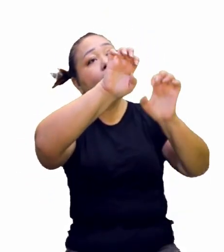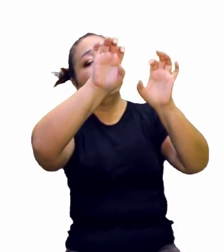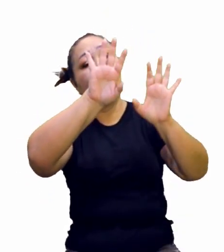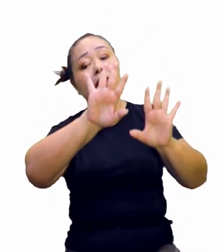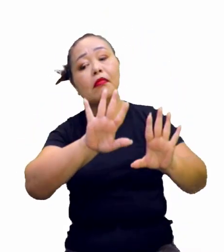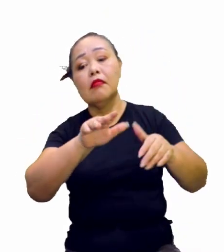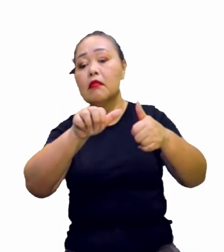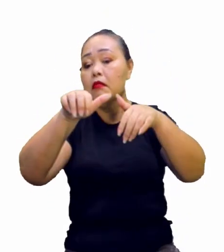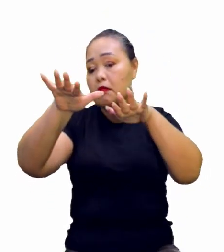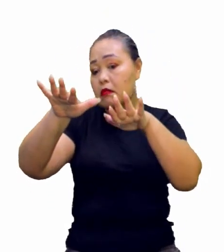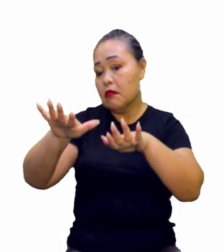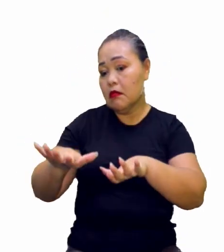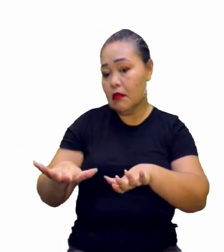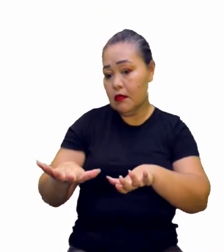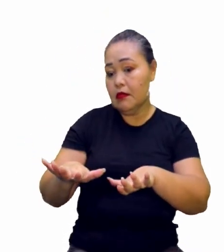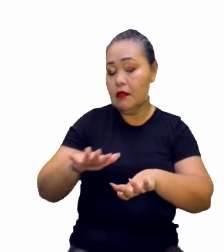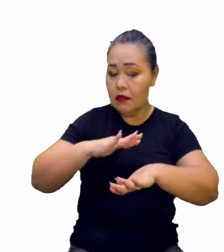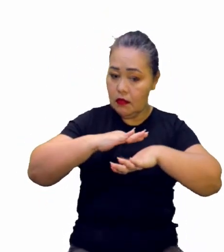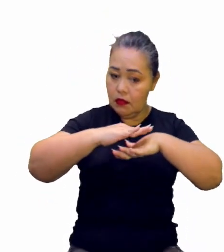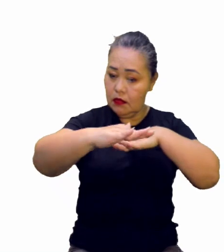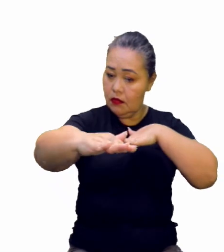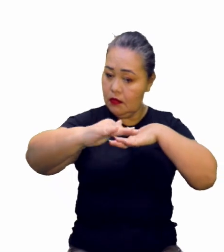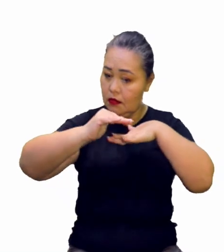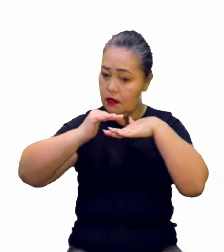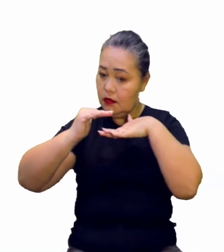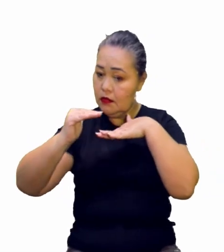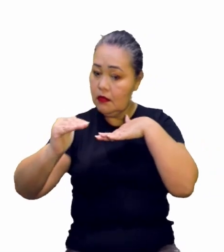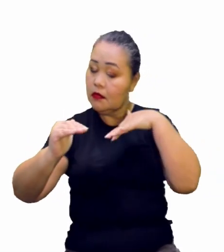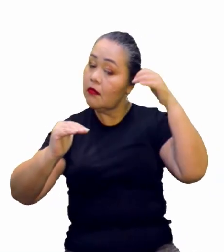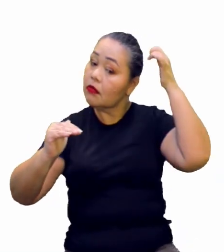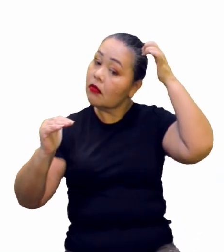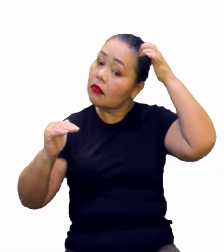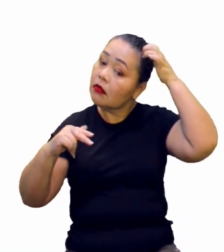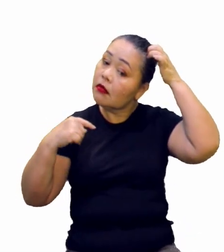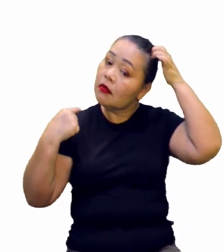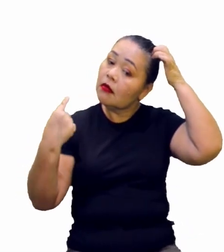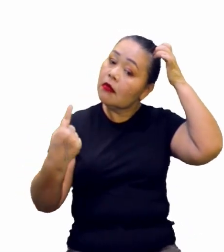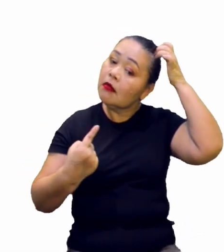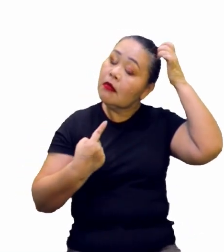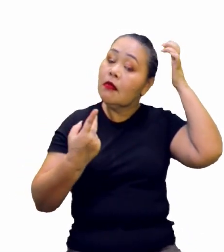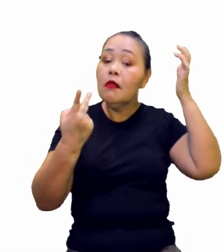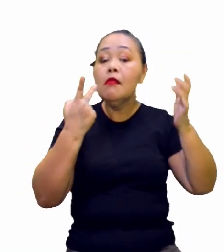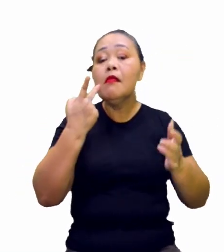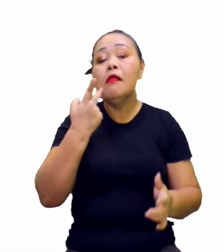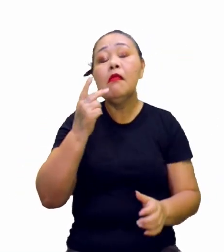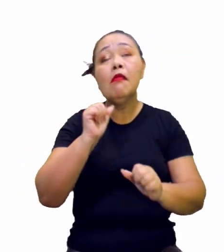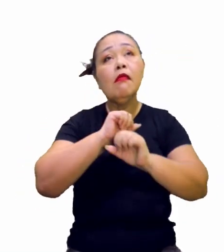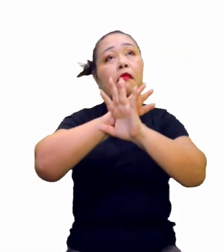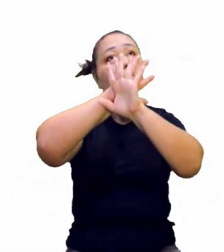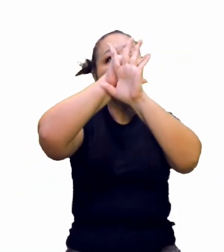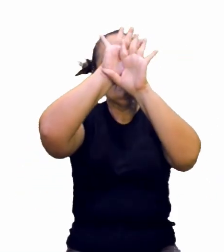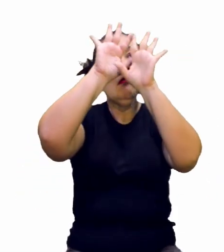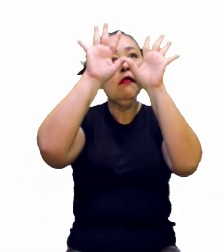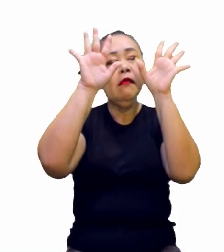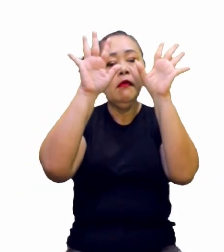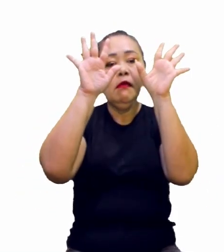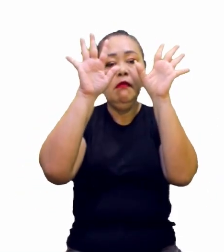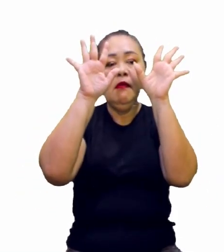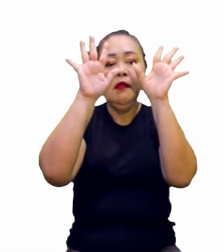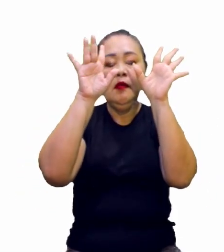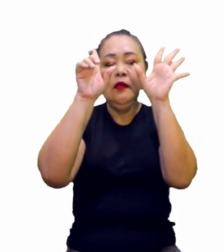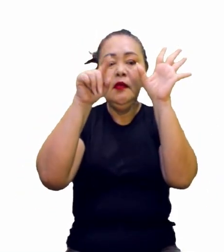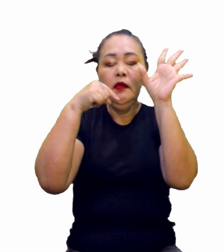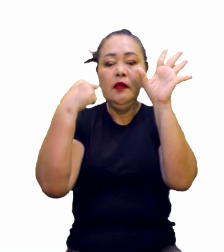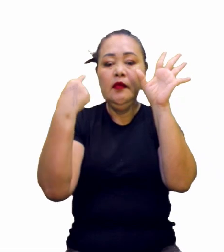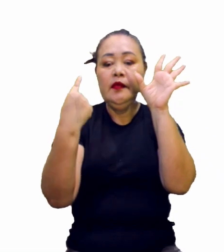as estruturas planas. Então, quando a gente vê isso, fica mais claro que nós estamos em